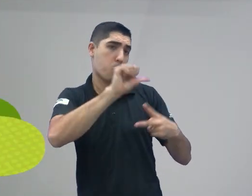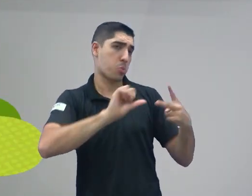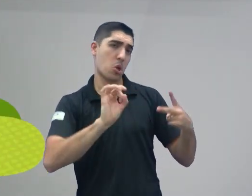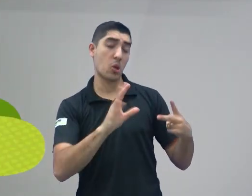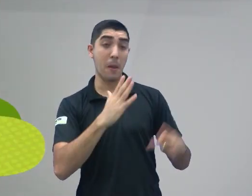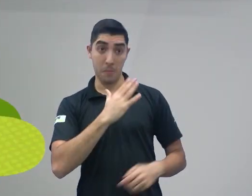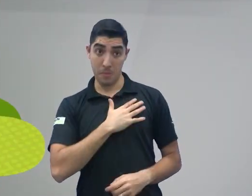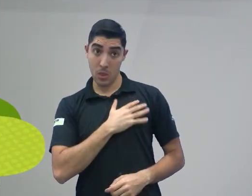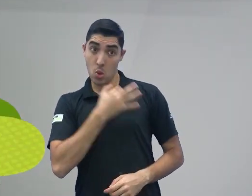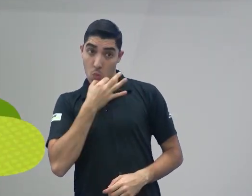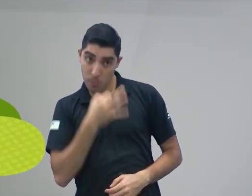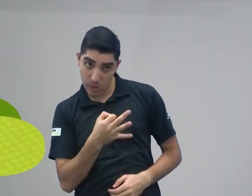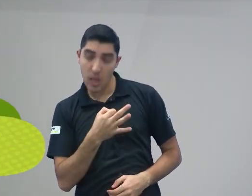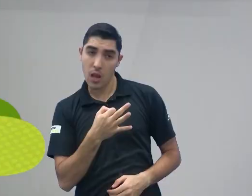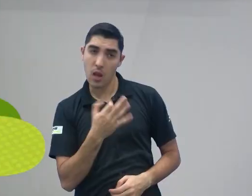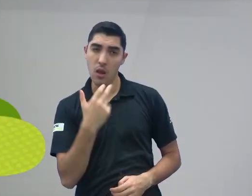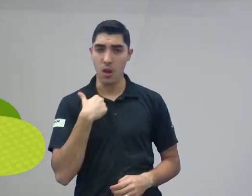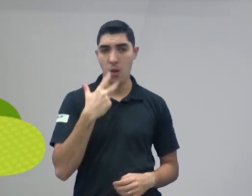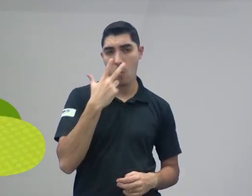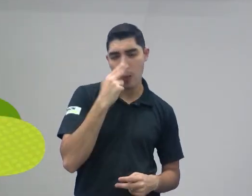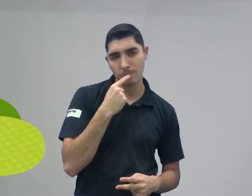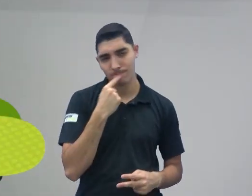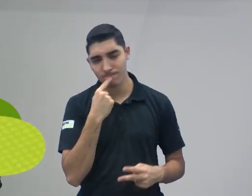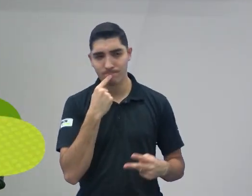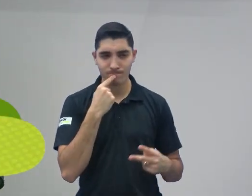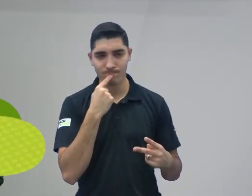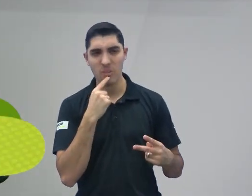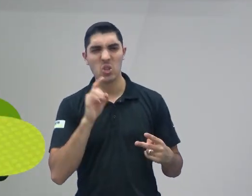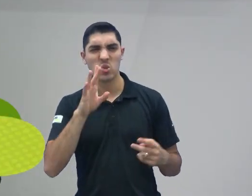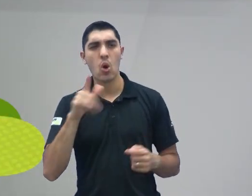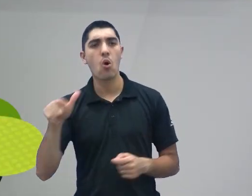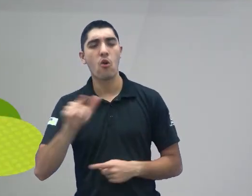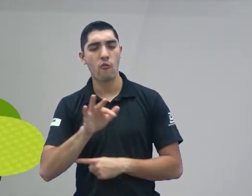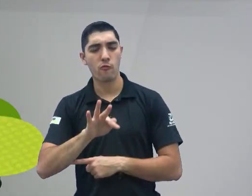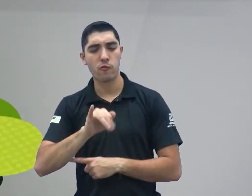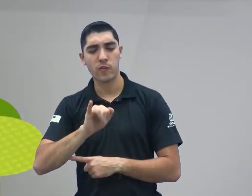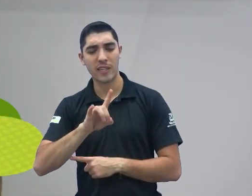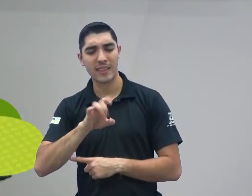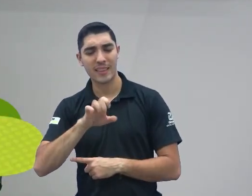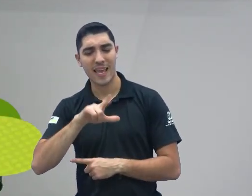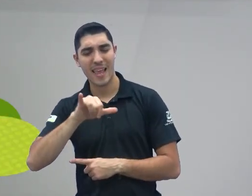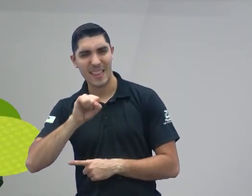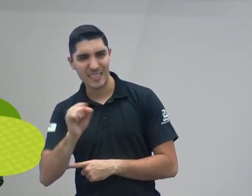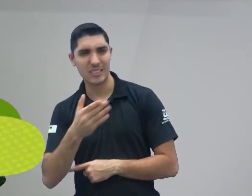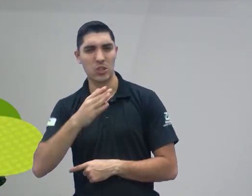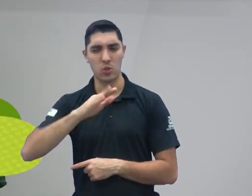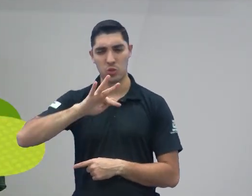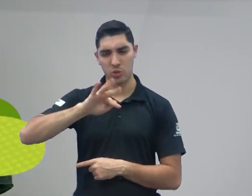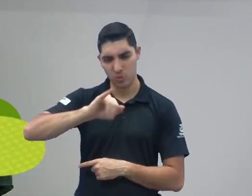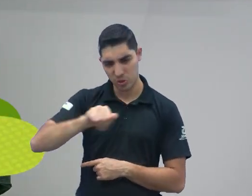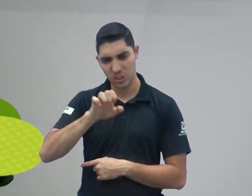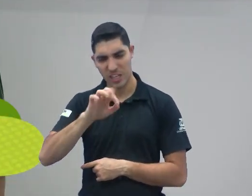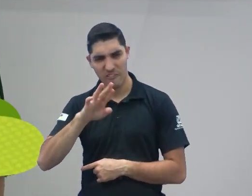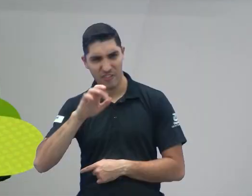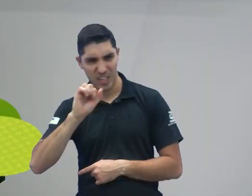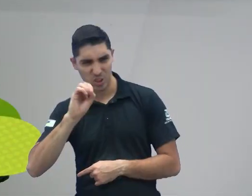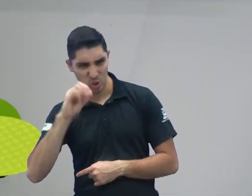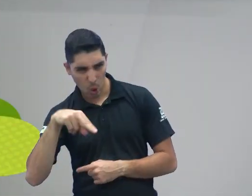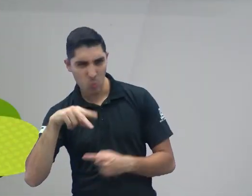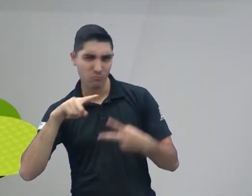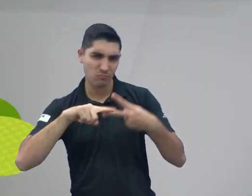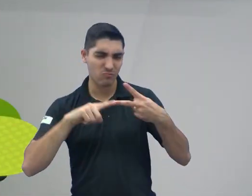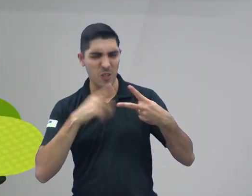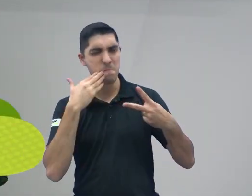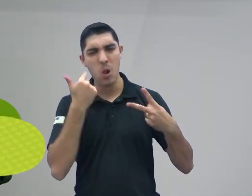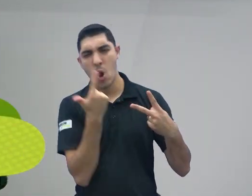preferência, eu abriria a mão ou do Fidelis ou do Jefferson e colocaria um jogador de mais velocidade ali no meio campo, porque contra o Linense, São José